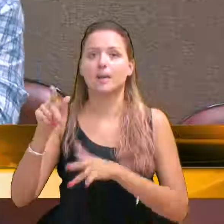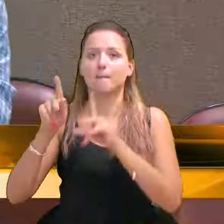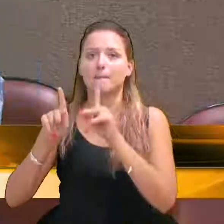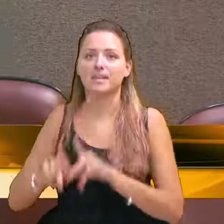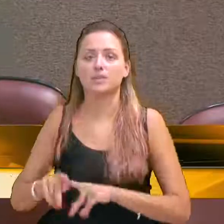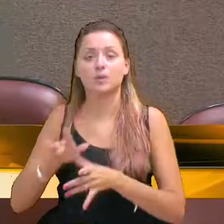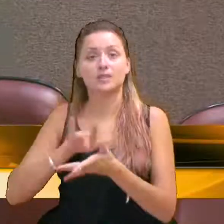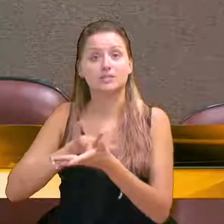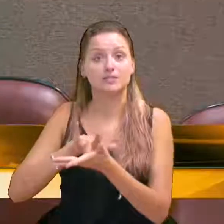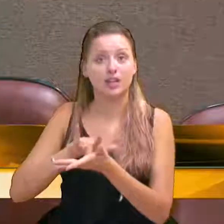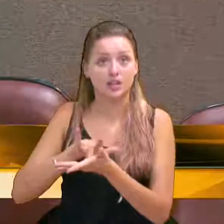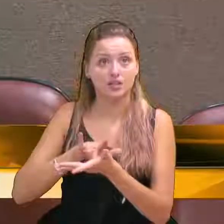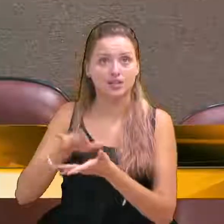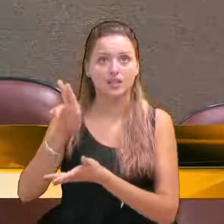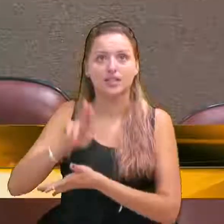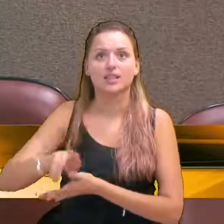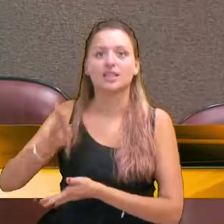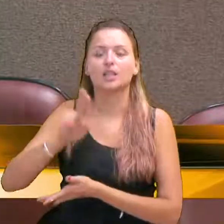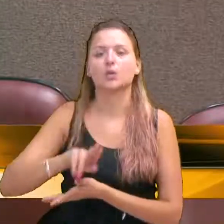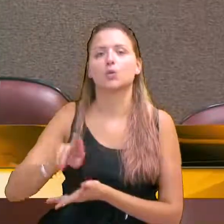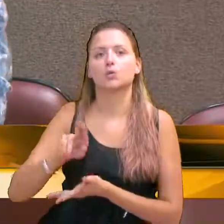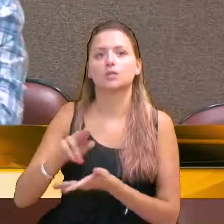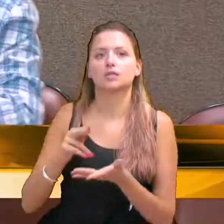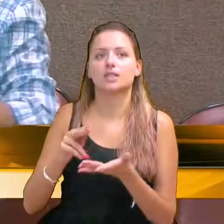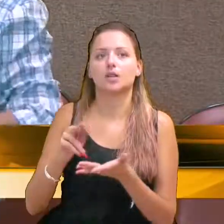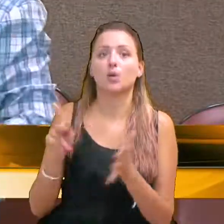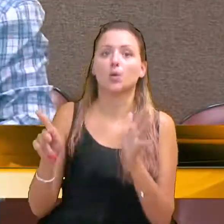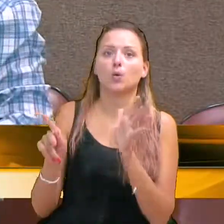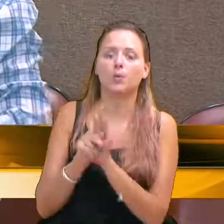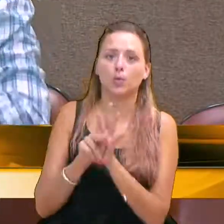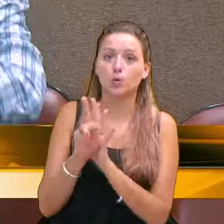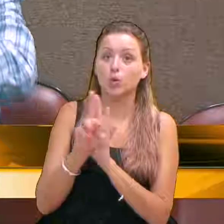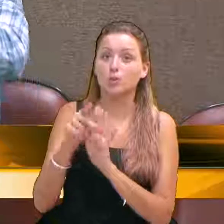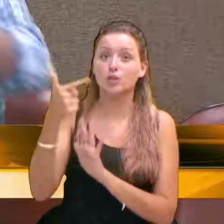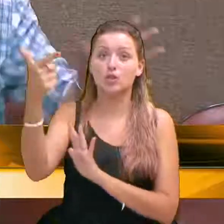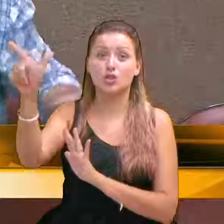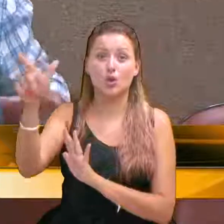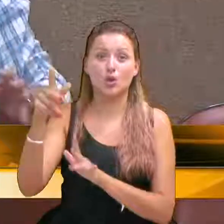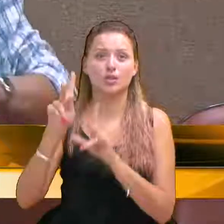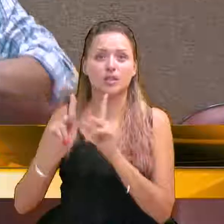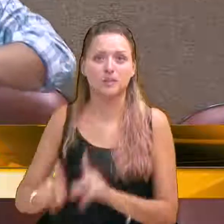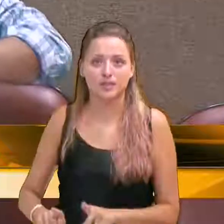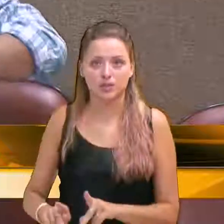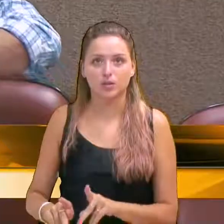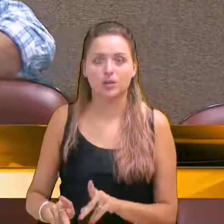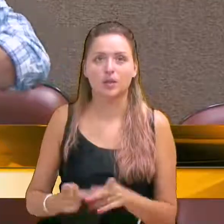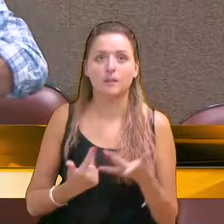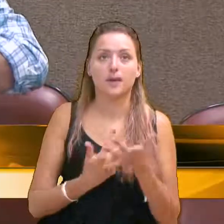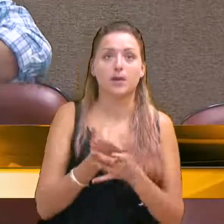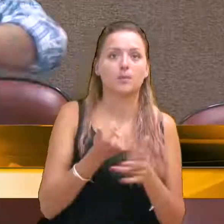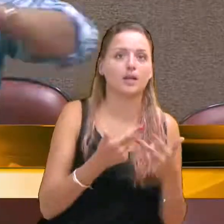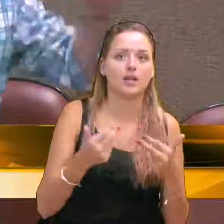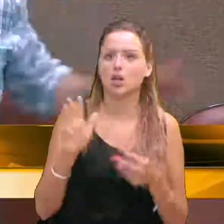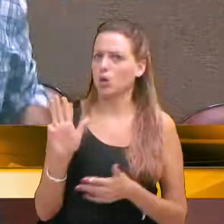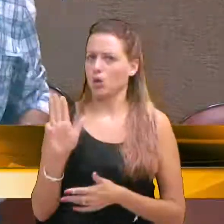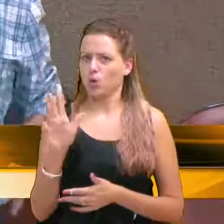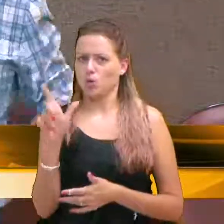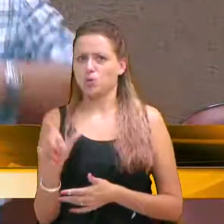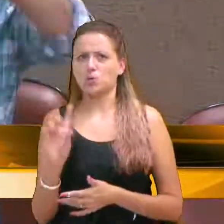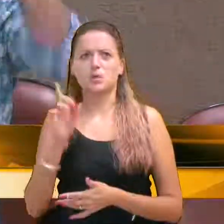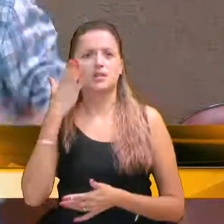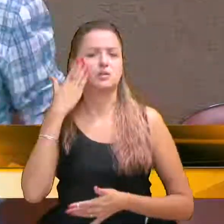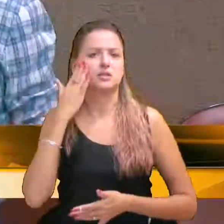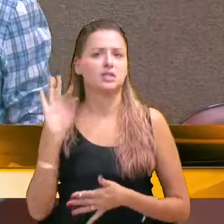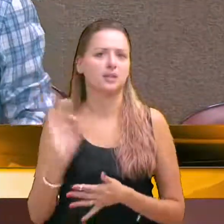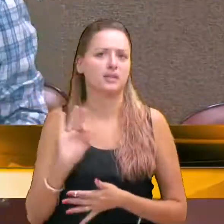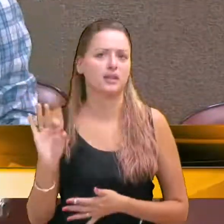maior plantador de laranja que tem neste país, porque ele não aparece em nada, ele não sabe de nada. Isto